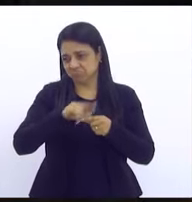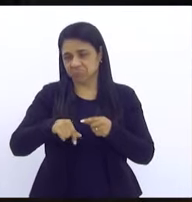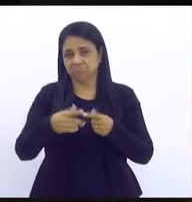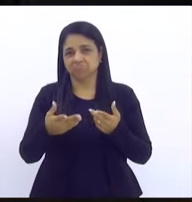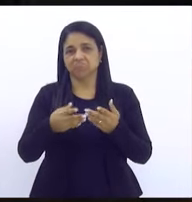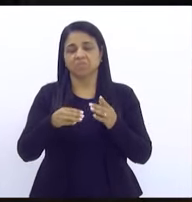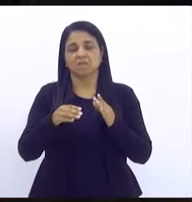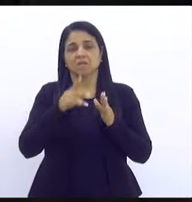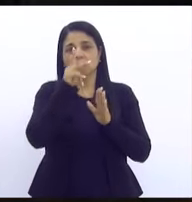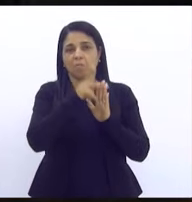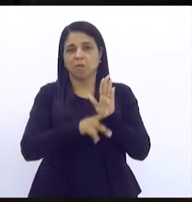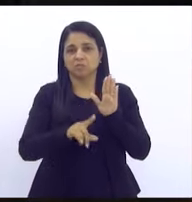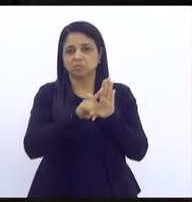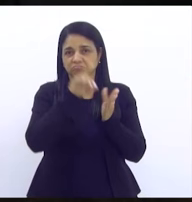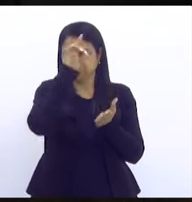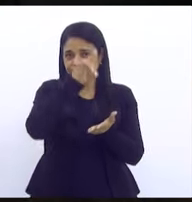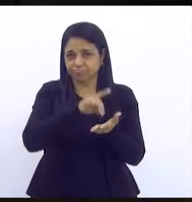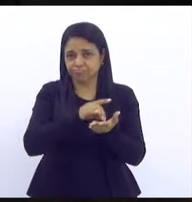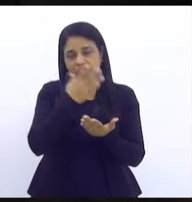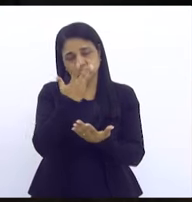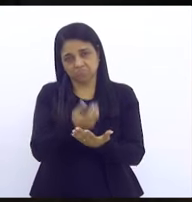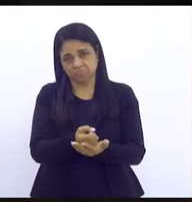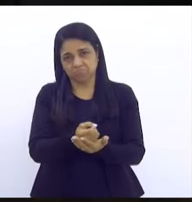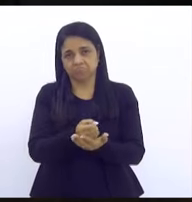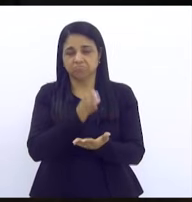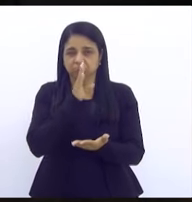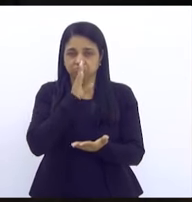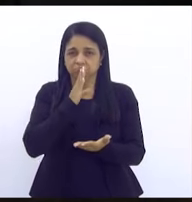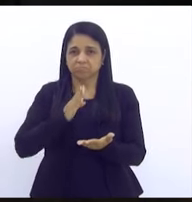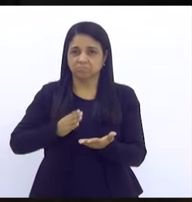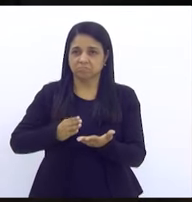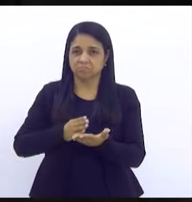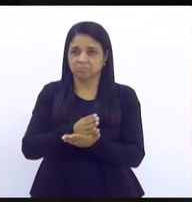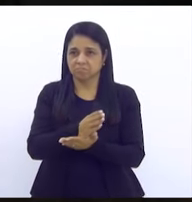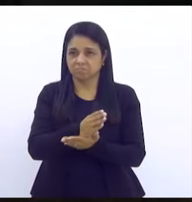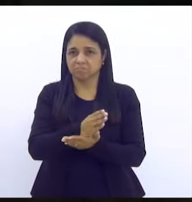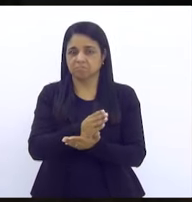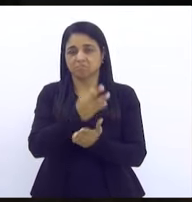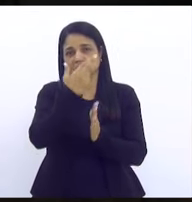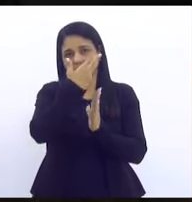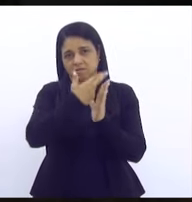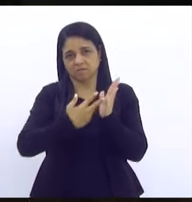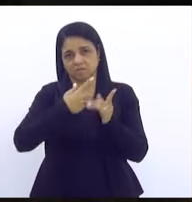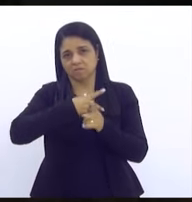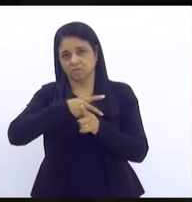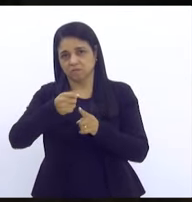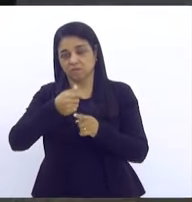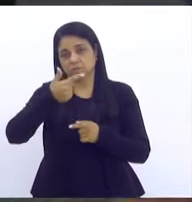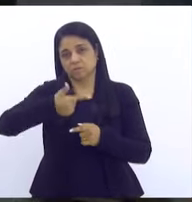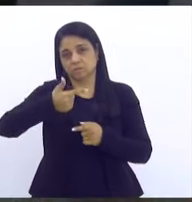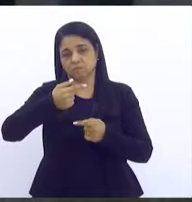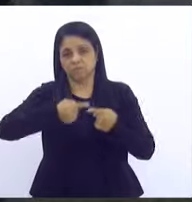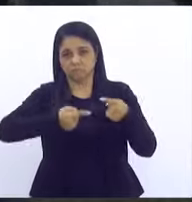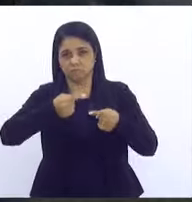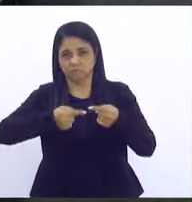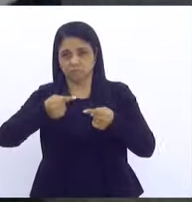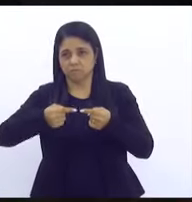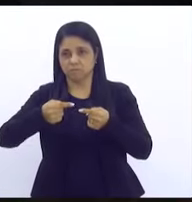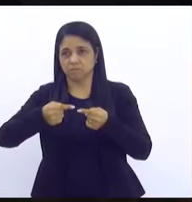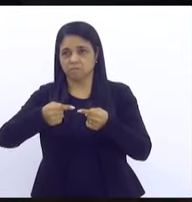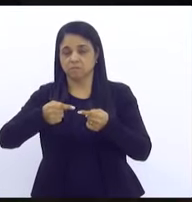projeto original. Senhores que aprovam, permaneçam como estão. Aprovado, vai a redação do vencido para a segunda discussão. Senhora Presidente,